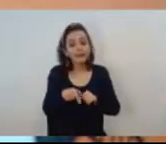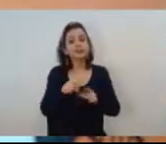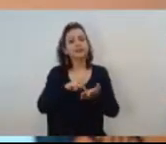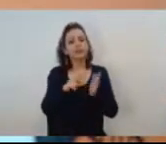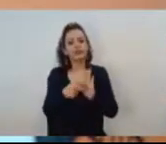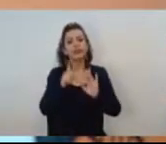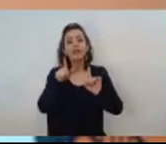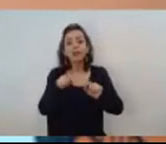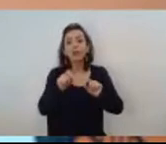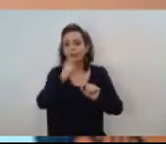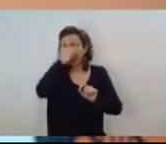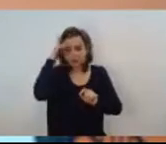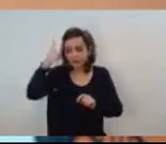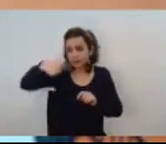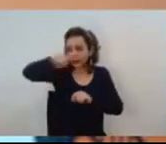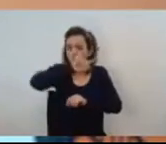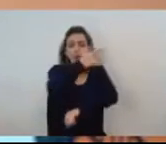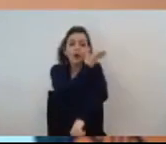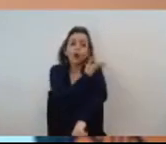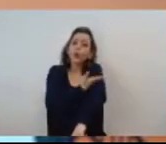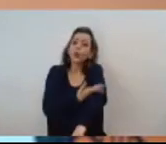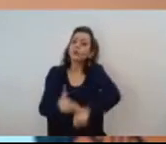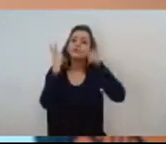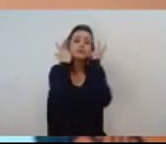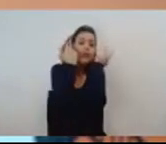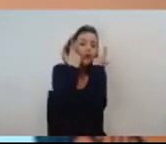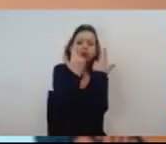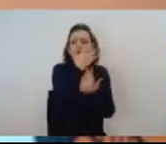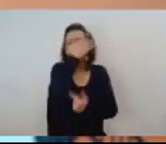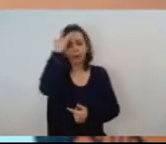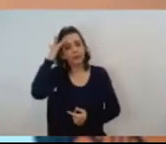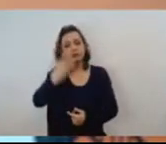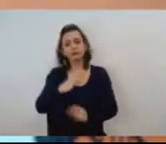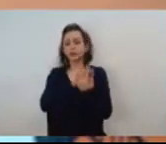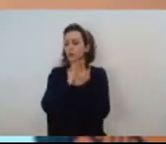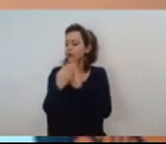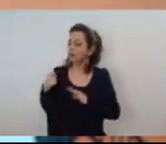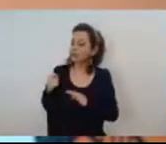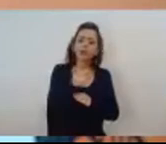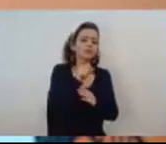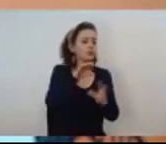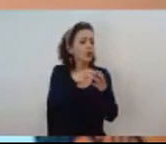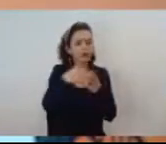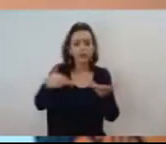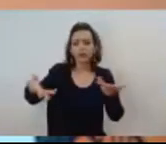e para os nossos clientes a presença de uma pessoa transa né quando eu falo dentro para os clientes né então a menina